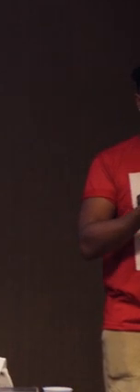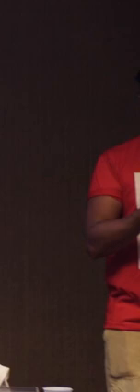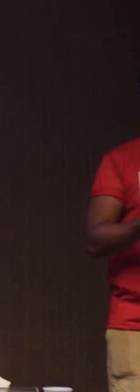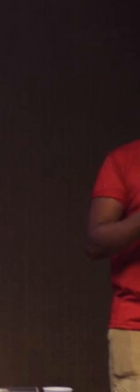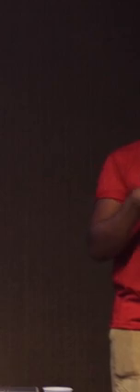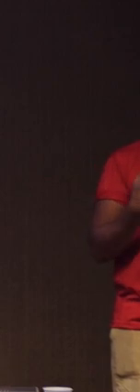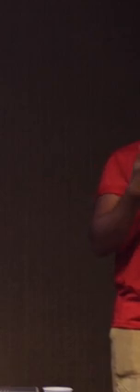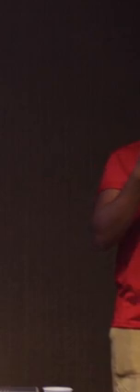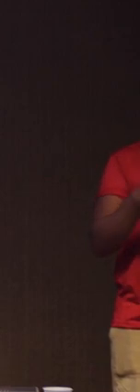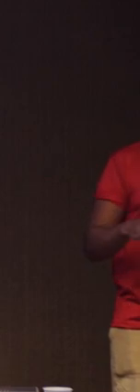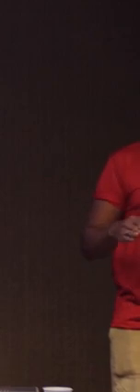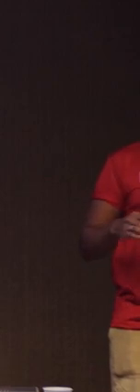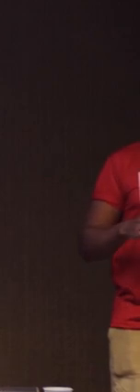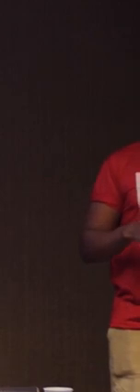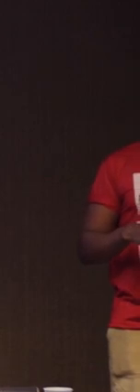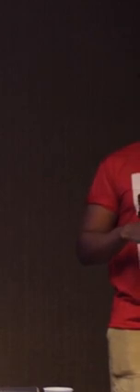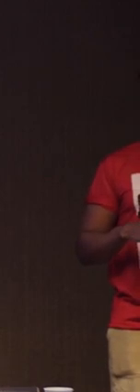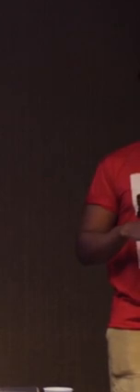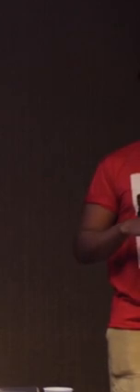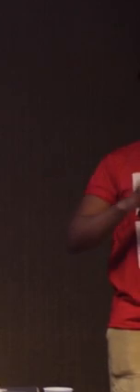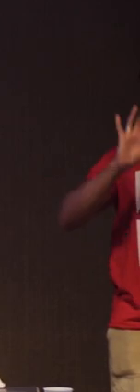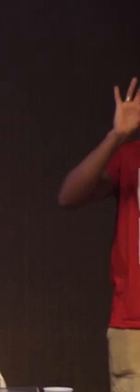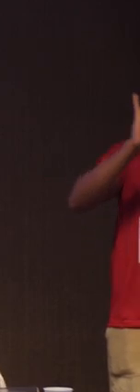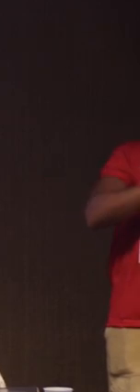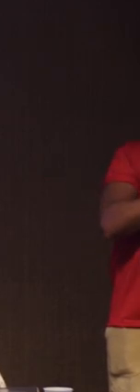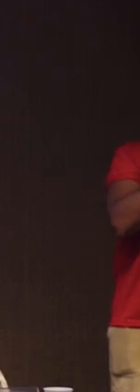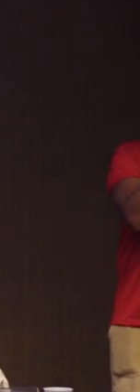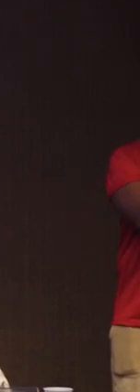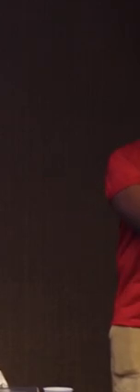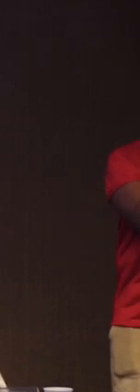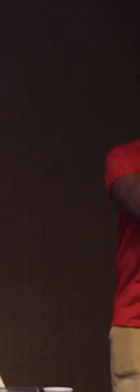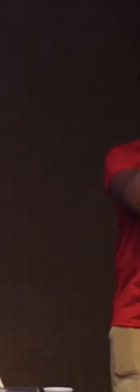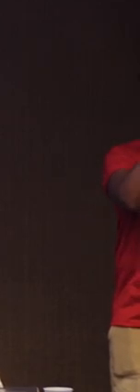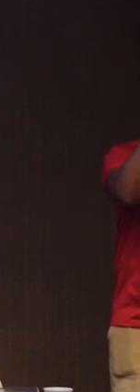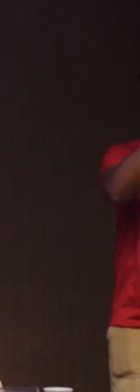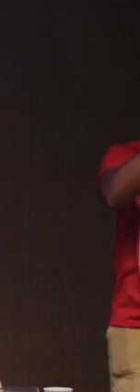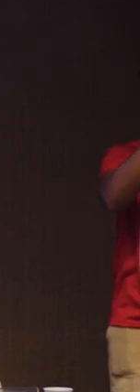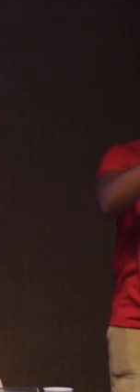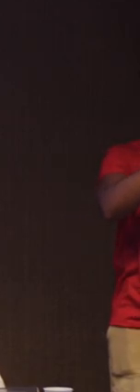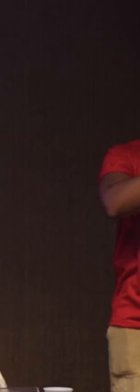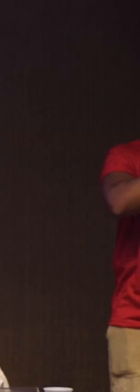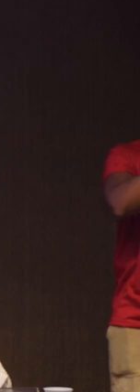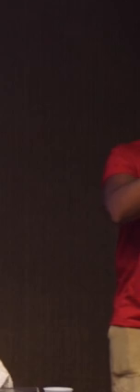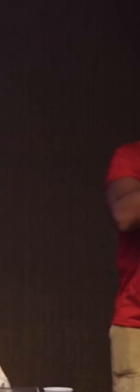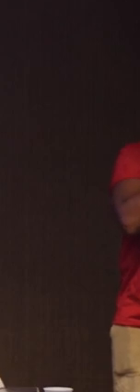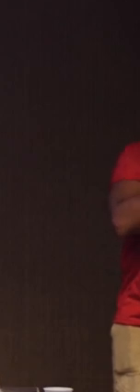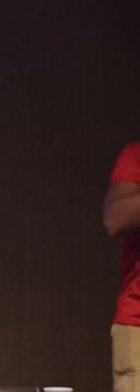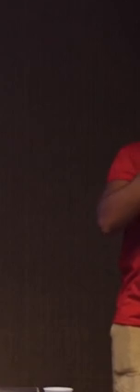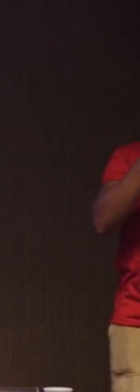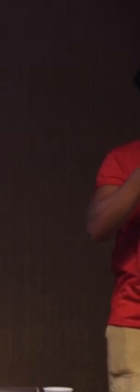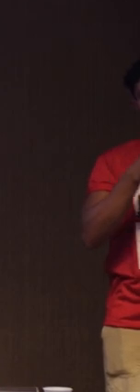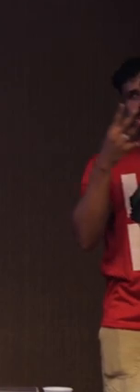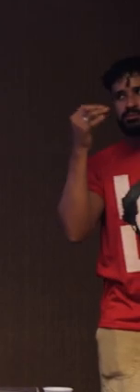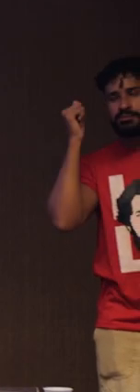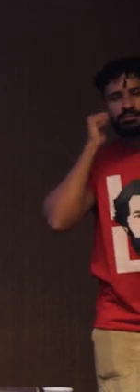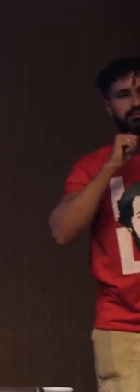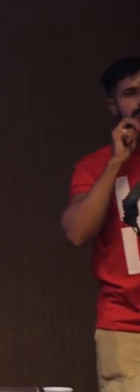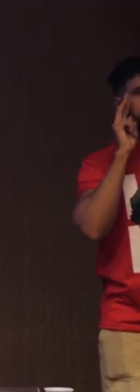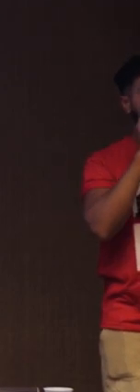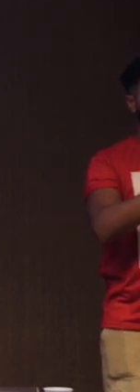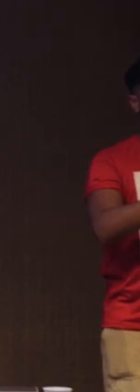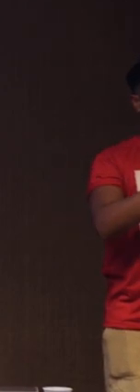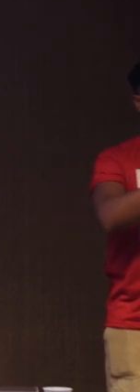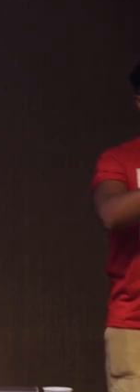faça uma abertura de 8 inscrições, de 3 minutos, 4 homens e 4 mulheres. Eu já estou vendo